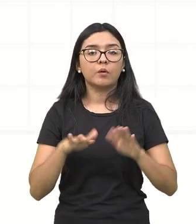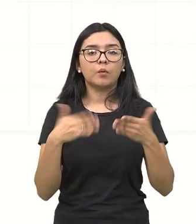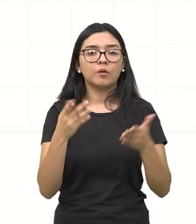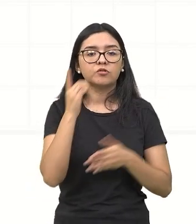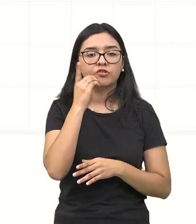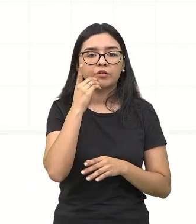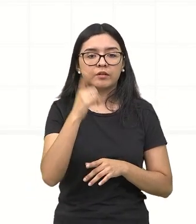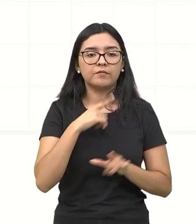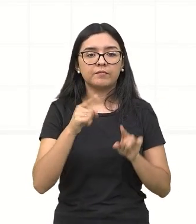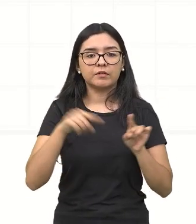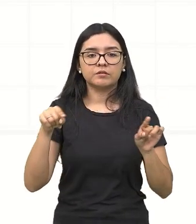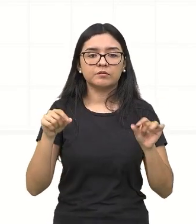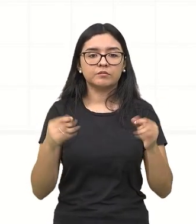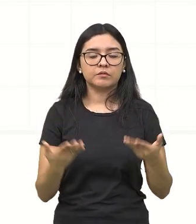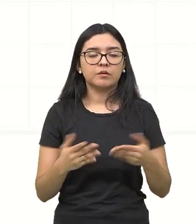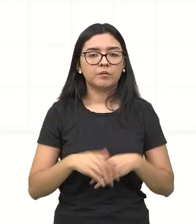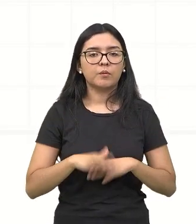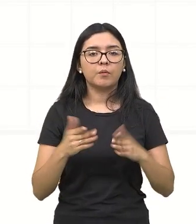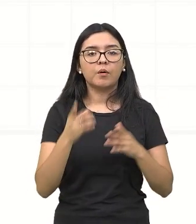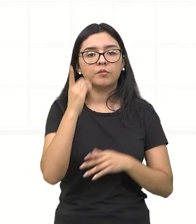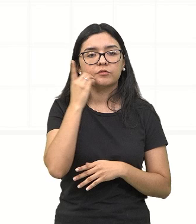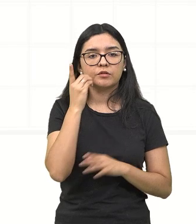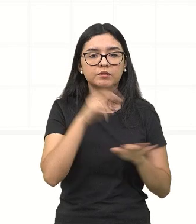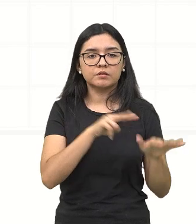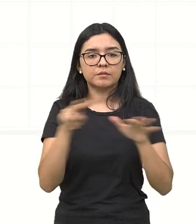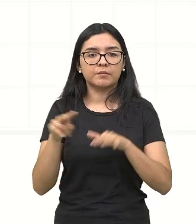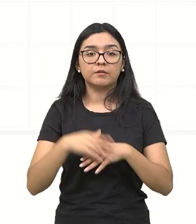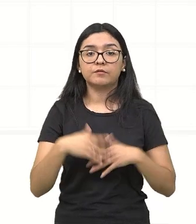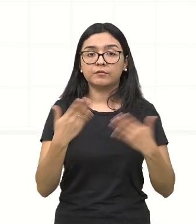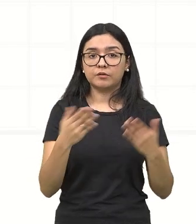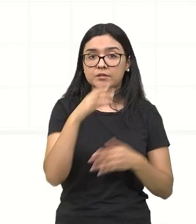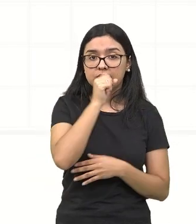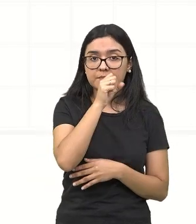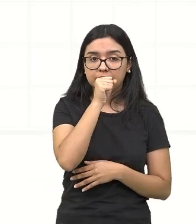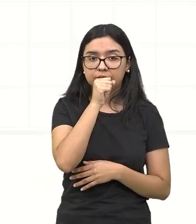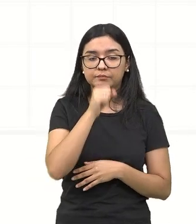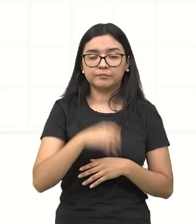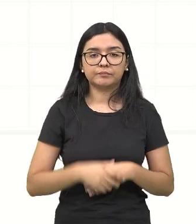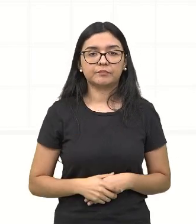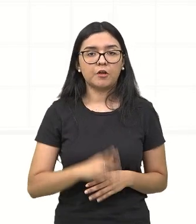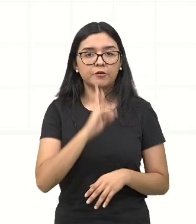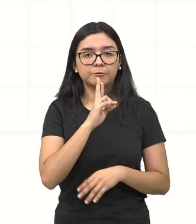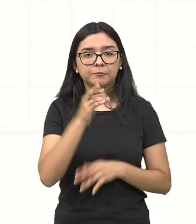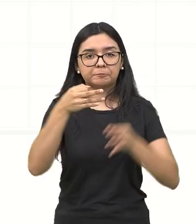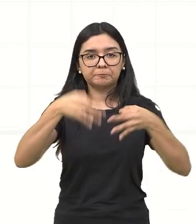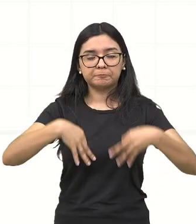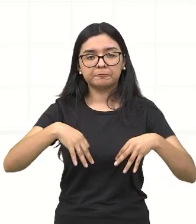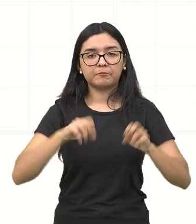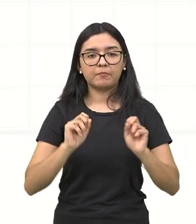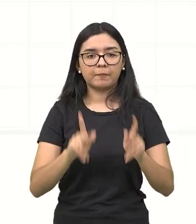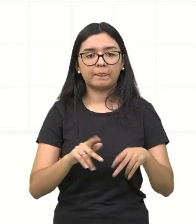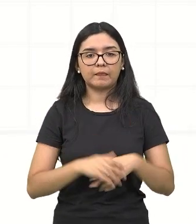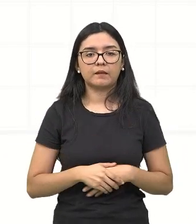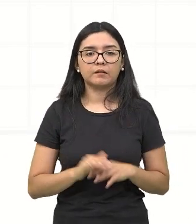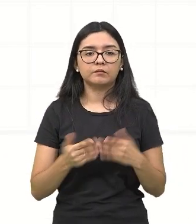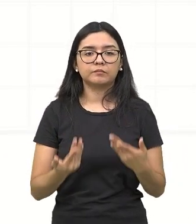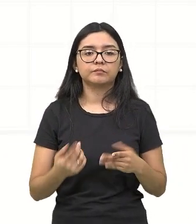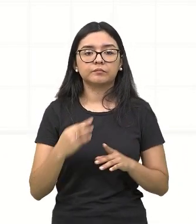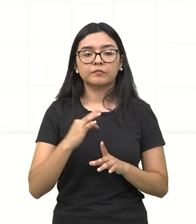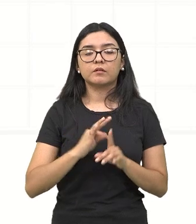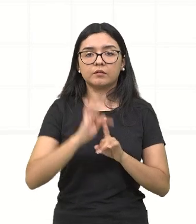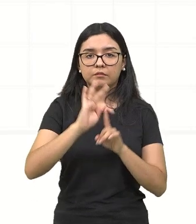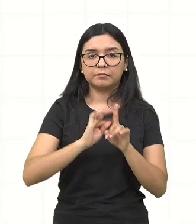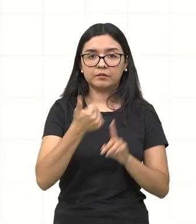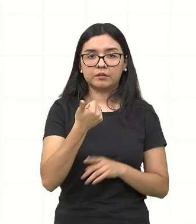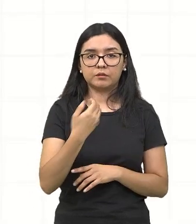a maior variação? A maior variação aconteceu aqui no sábado. Tá legal? Com a variação de 14